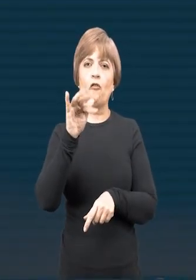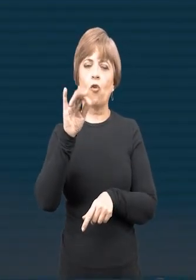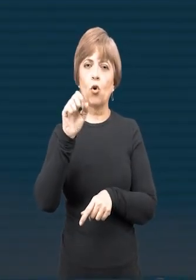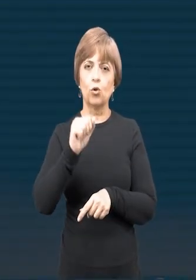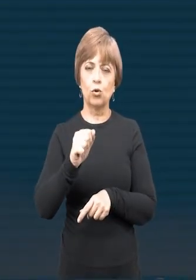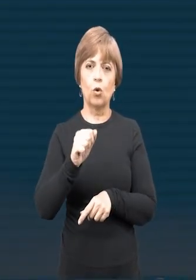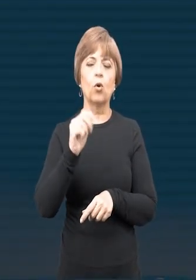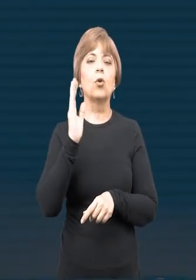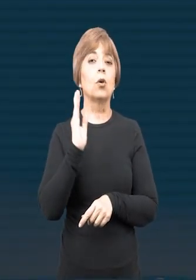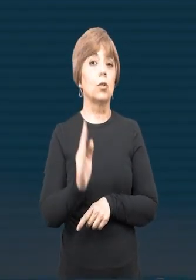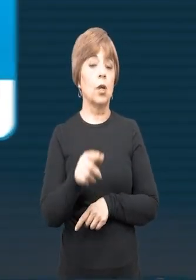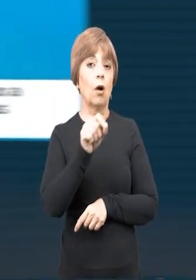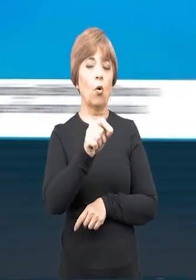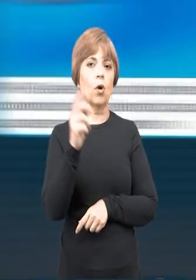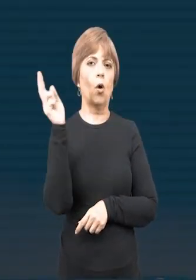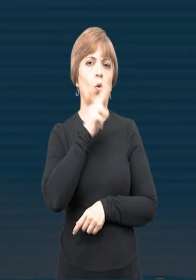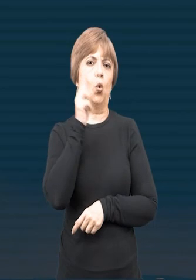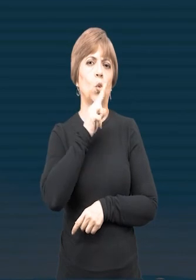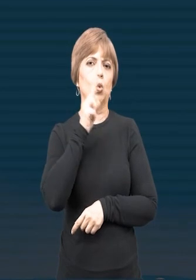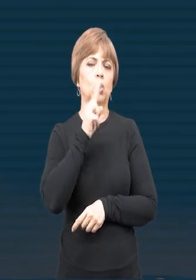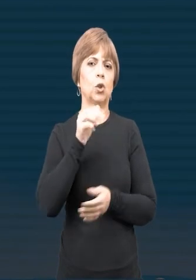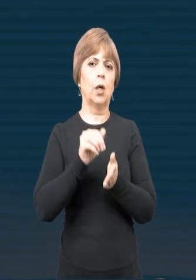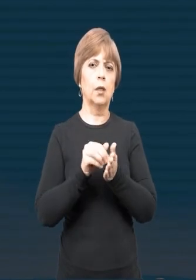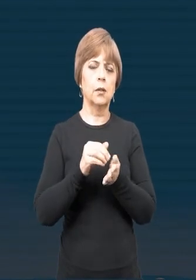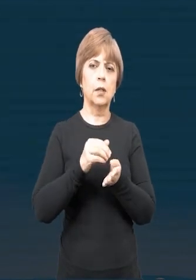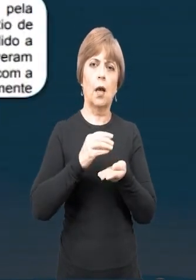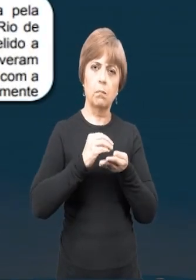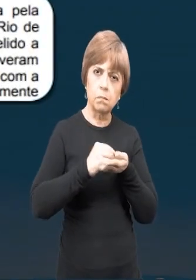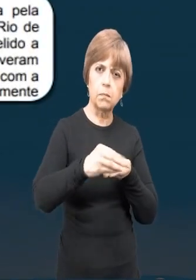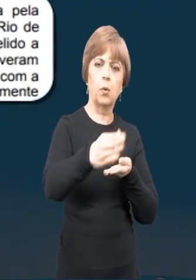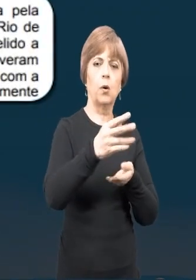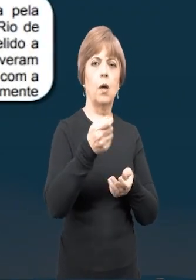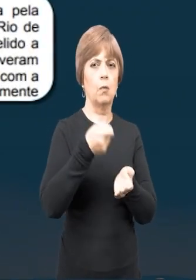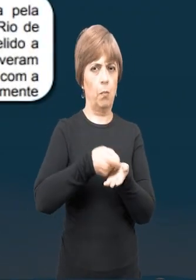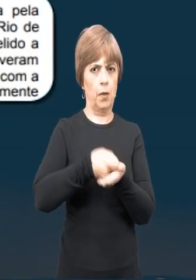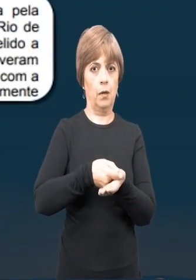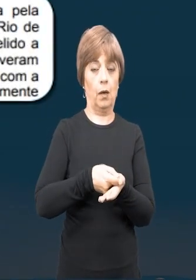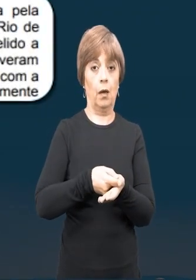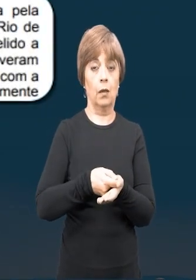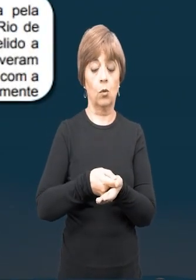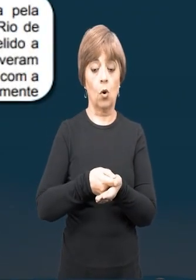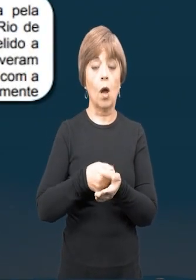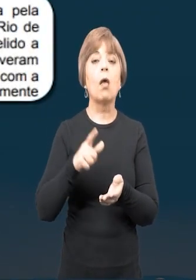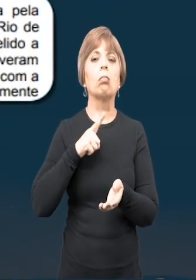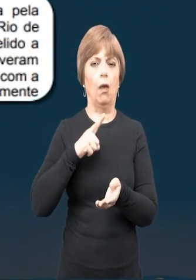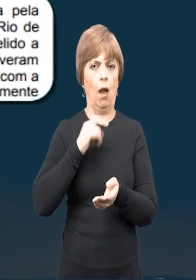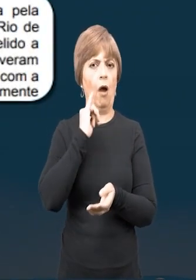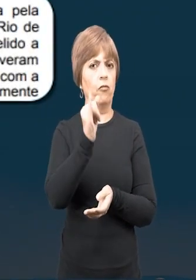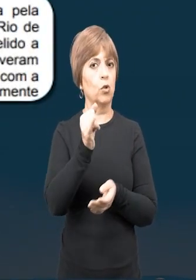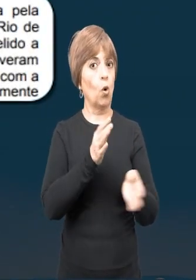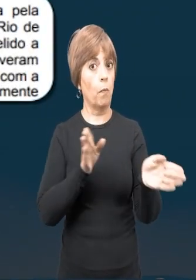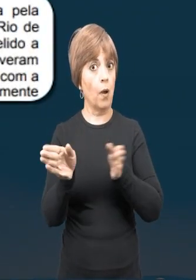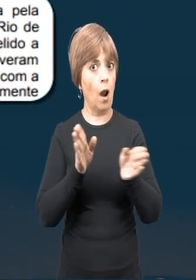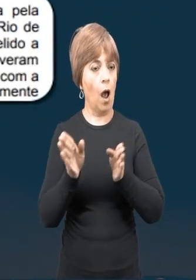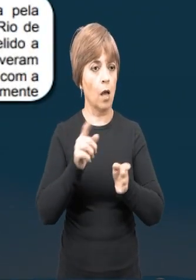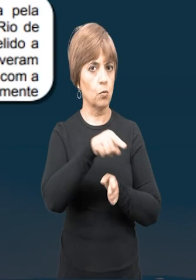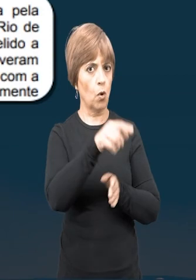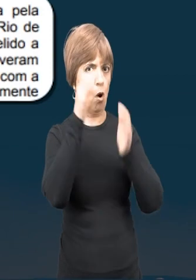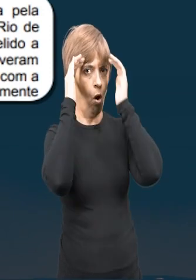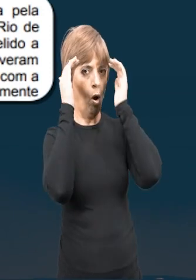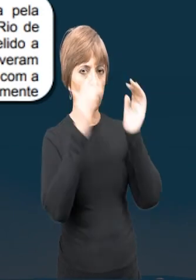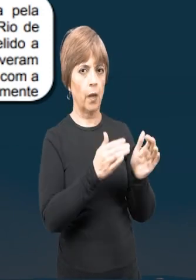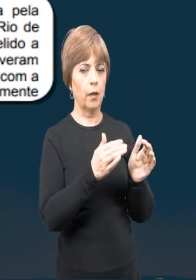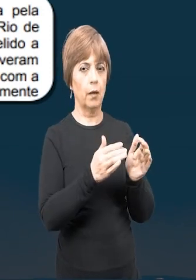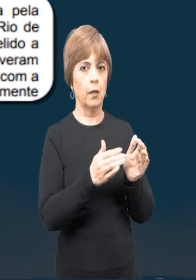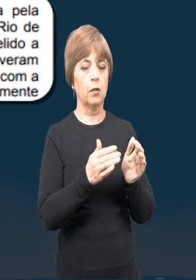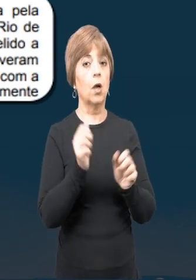tutela de urgência deferida. Encontramos-se ainda em prazo de cumprimento dessa medida e no aguardo de que